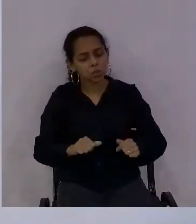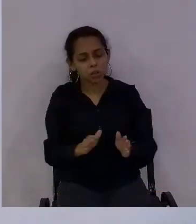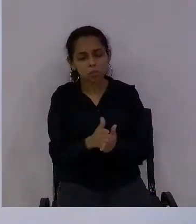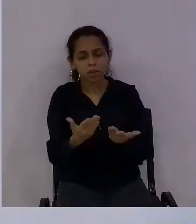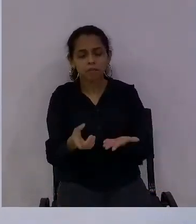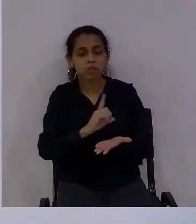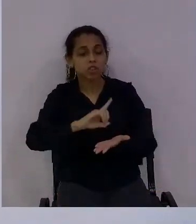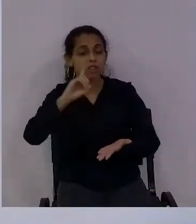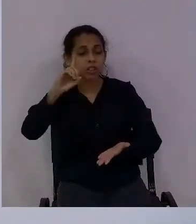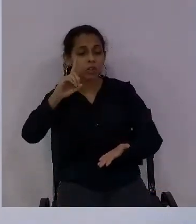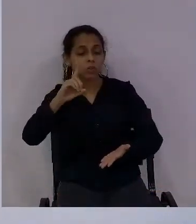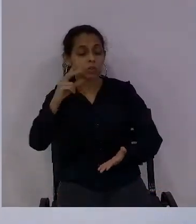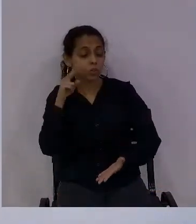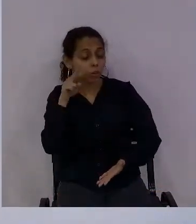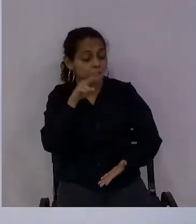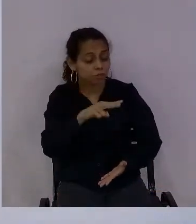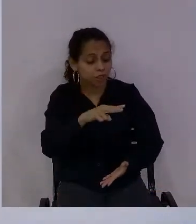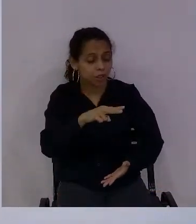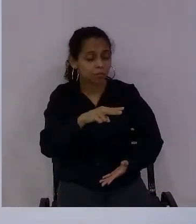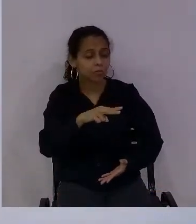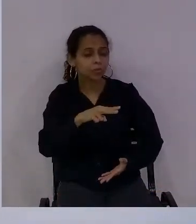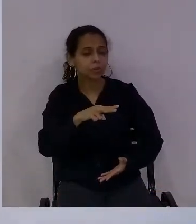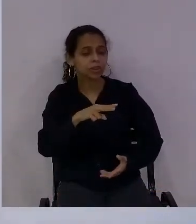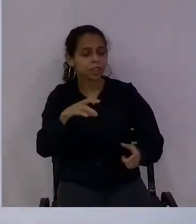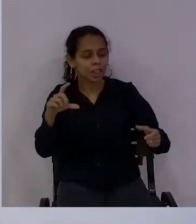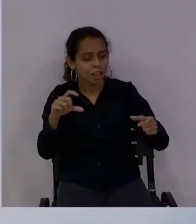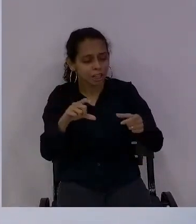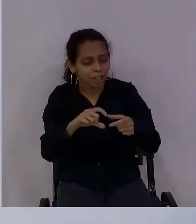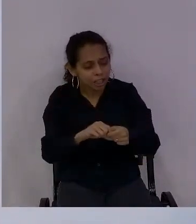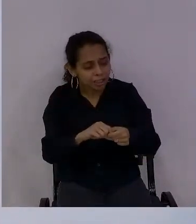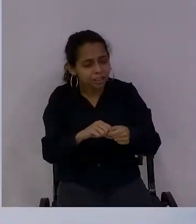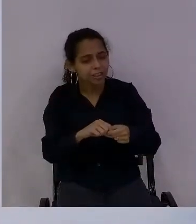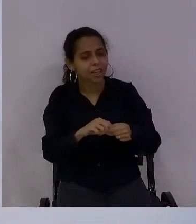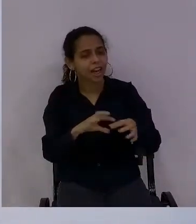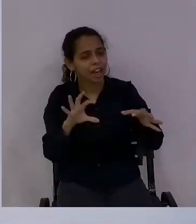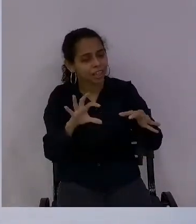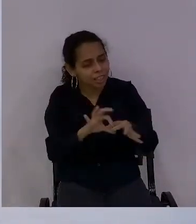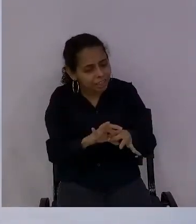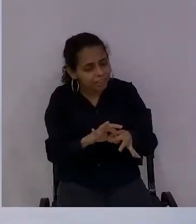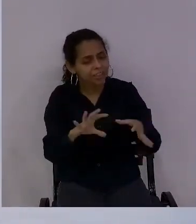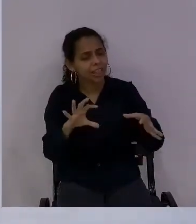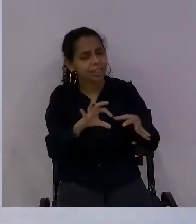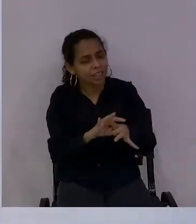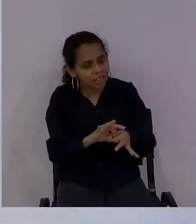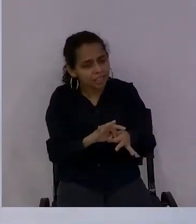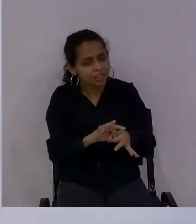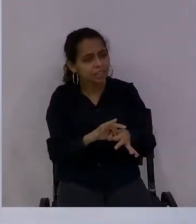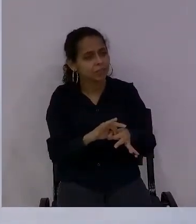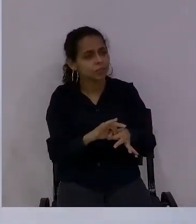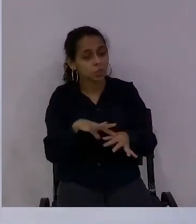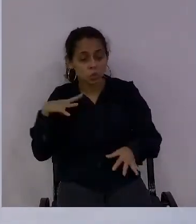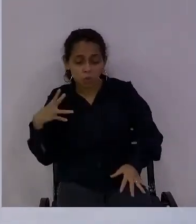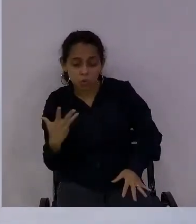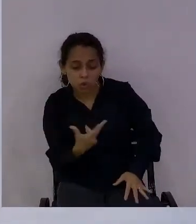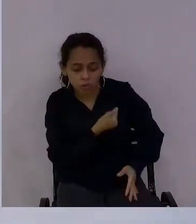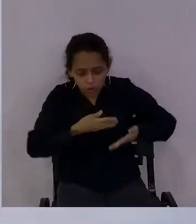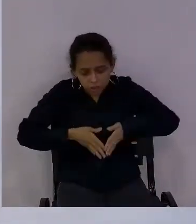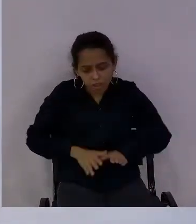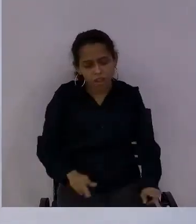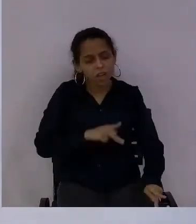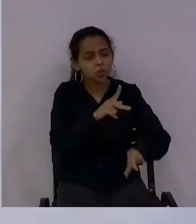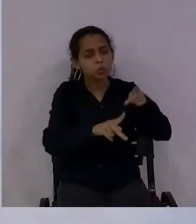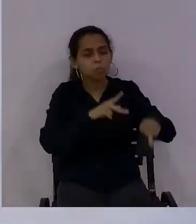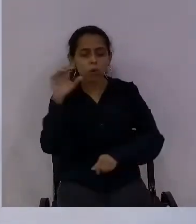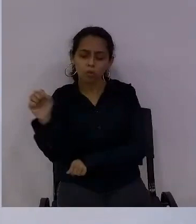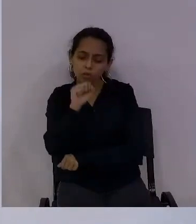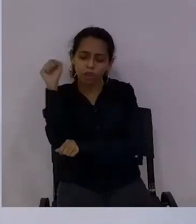prometido aos descendentes de Abraão que o Salvador viria deste povo. Quando o Senhor fala com Abraão, Abraão, em